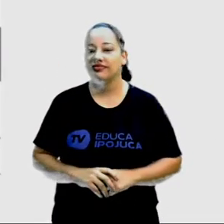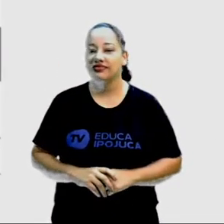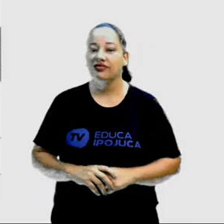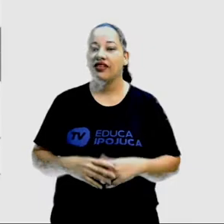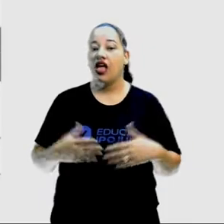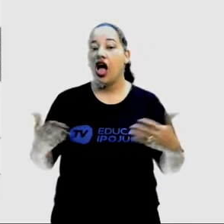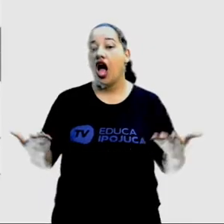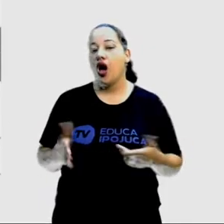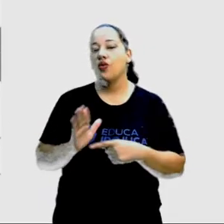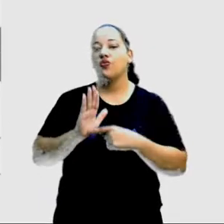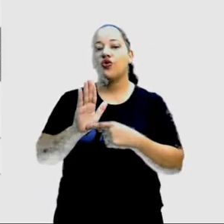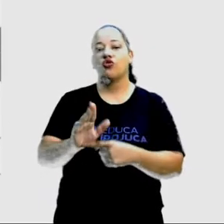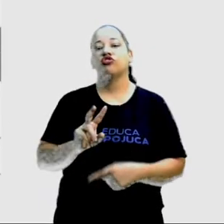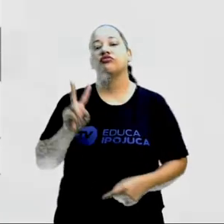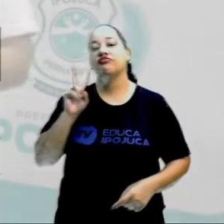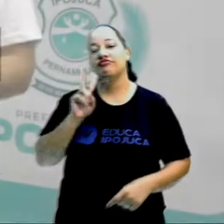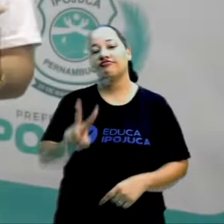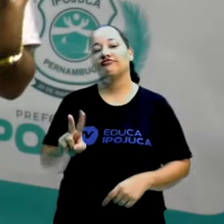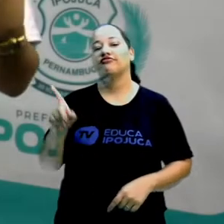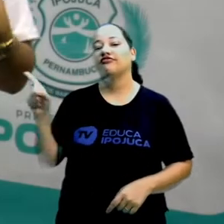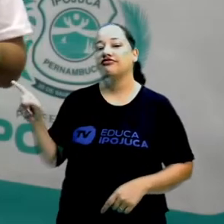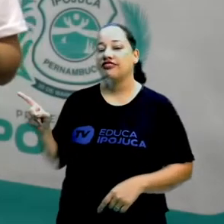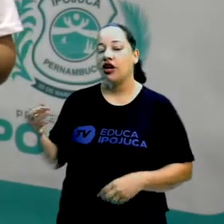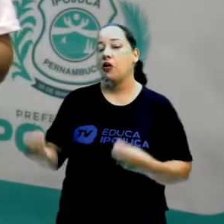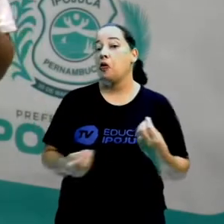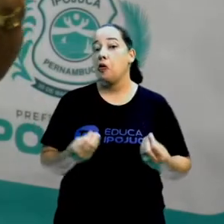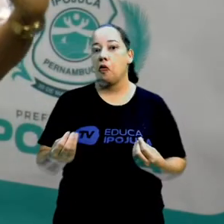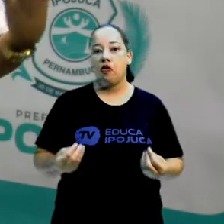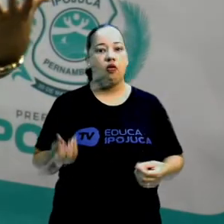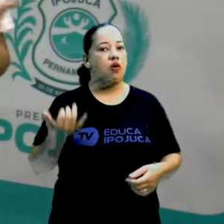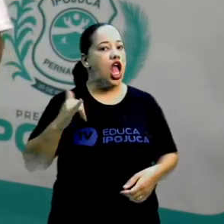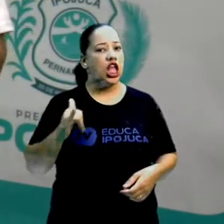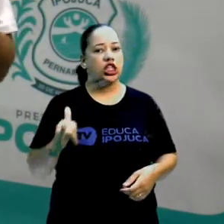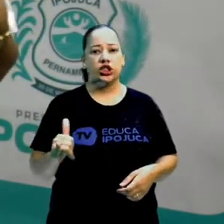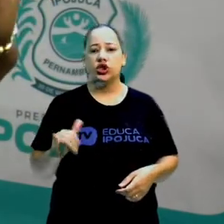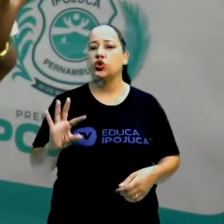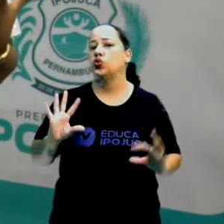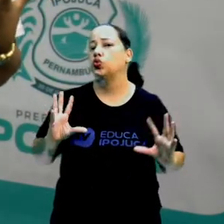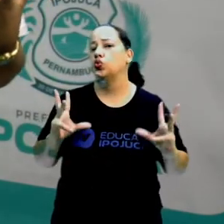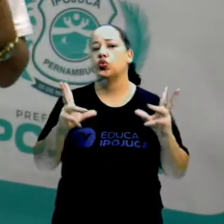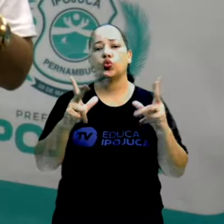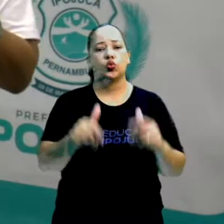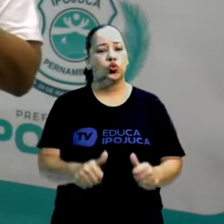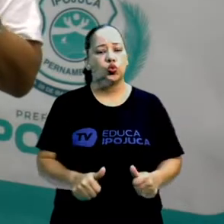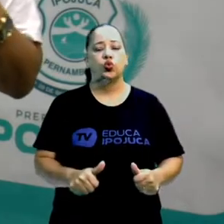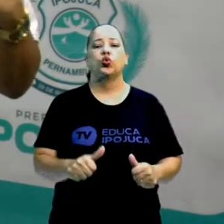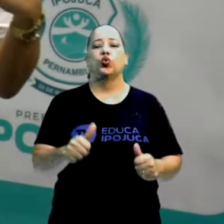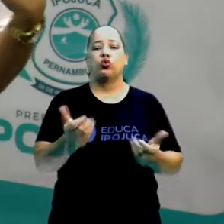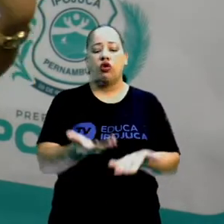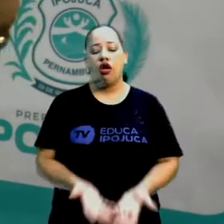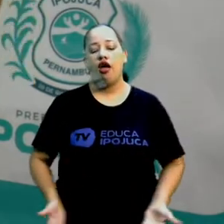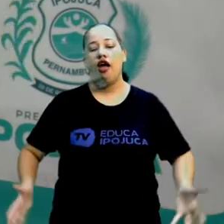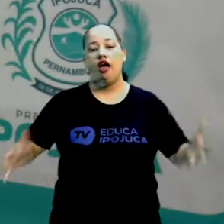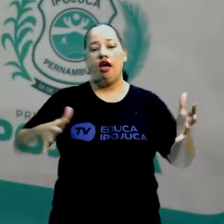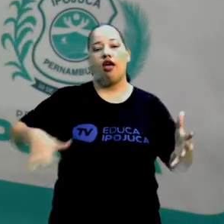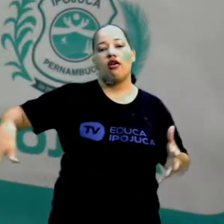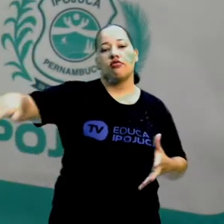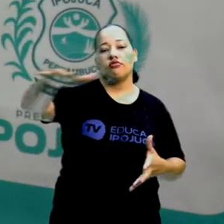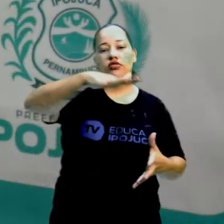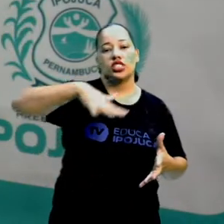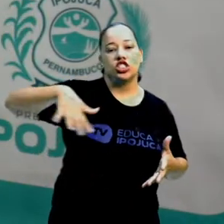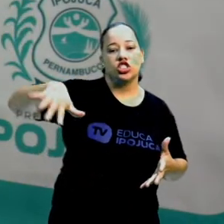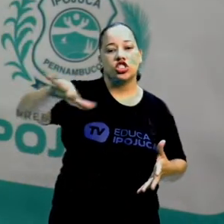E aí eu trago para vocês a compreensão desse fluxo de energia, desse todo, desse ecossistema, que são diferentes estilos de vida,